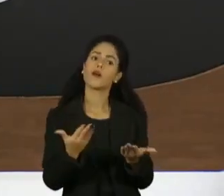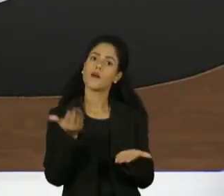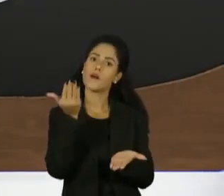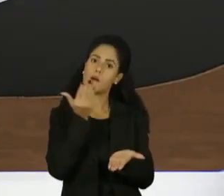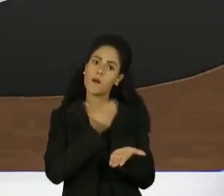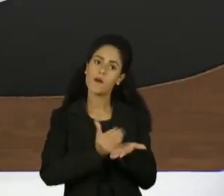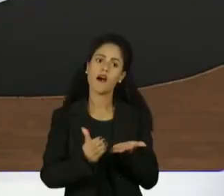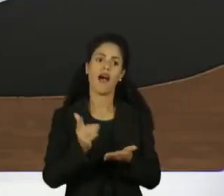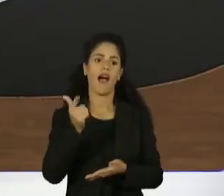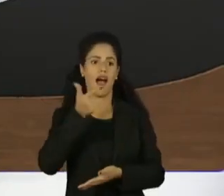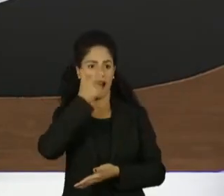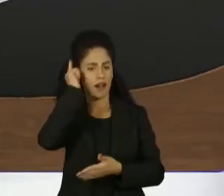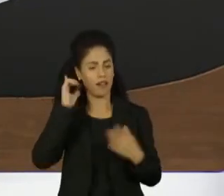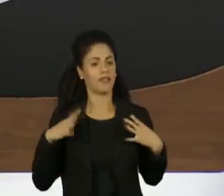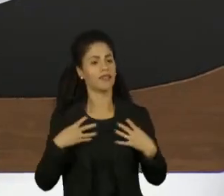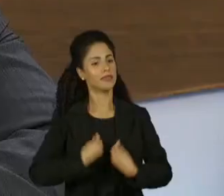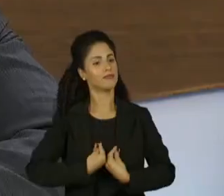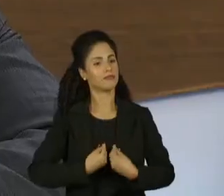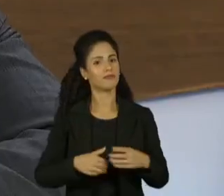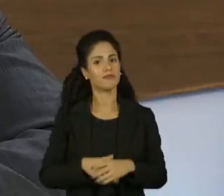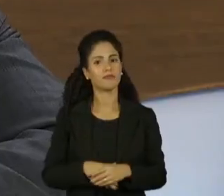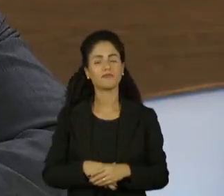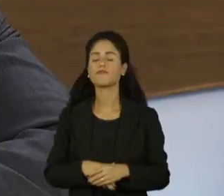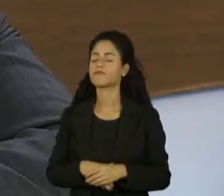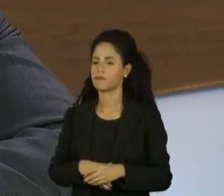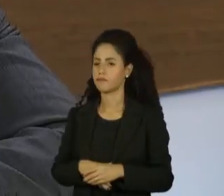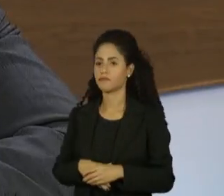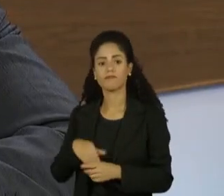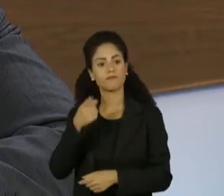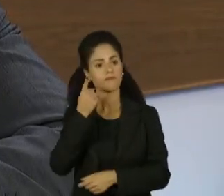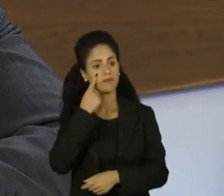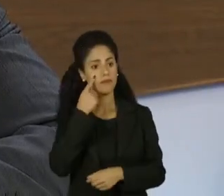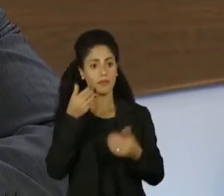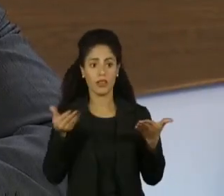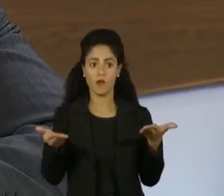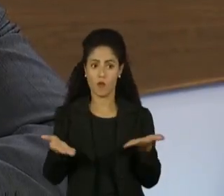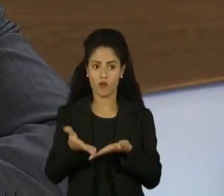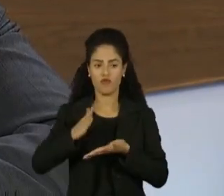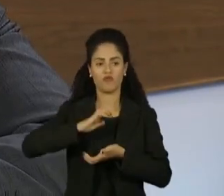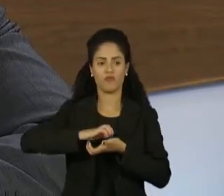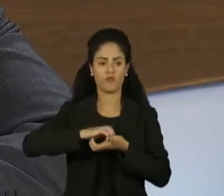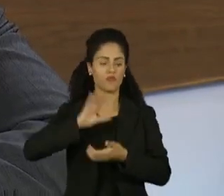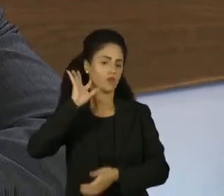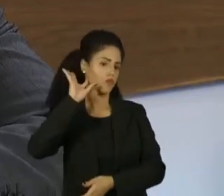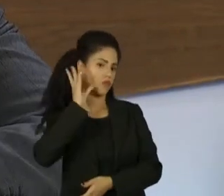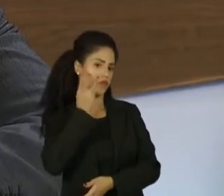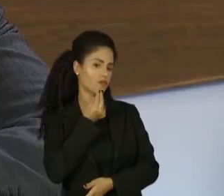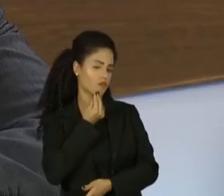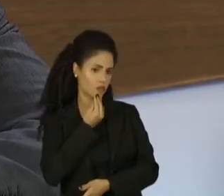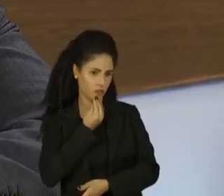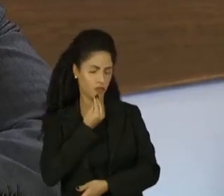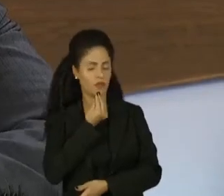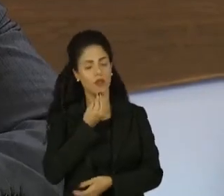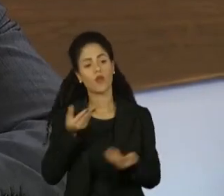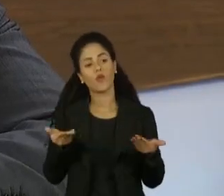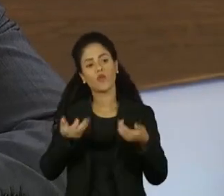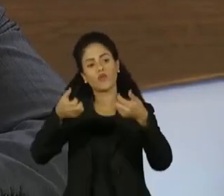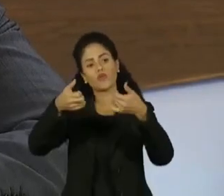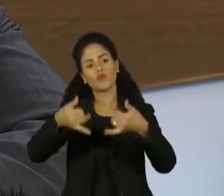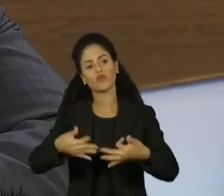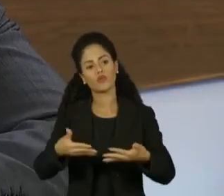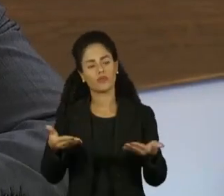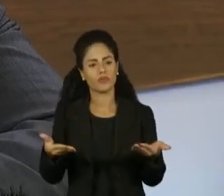beligerância não foi o Alexandre de Moraes. Felipe. Senador, hoje o ministro do STF, Dias Toffoli, requentou uma narrativa que já tinha